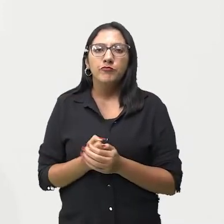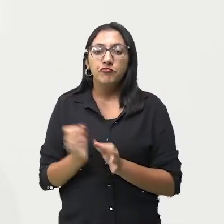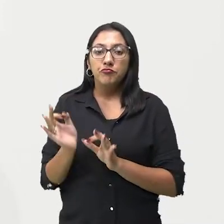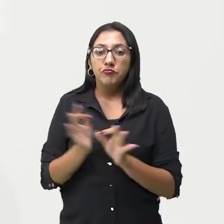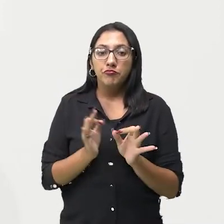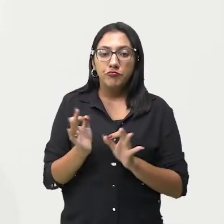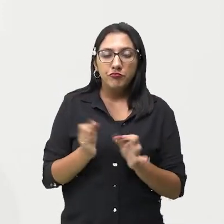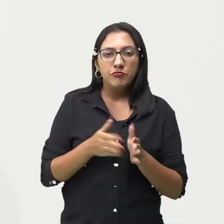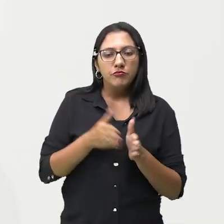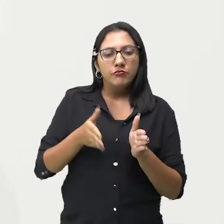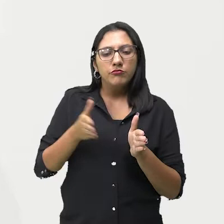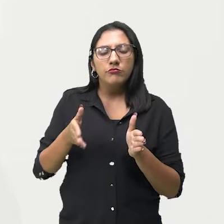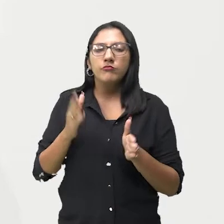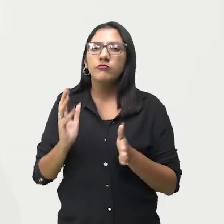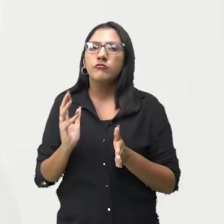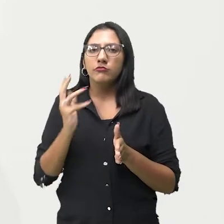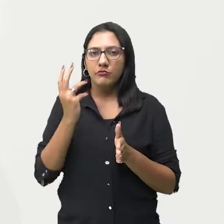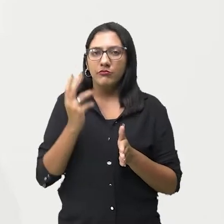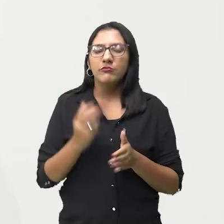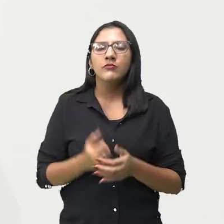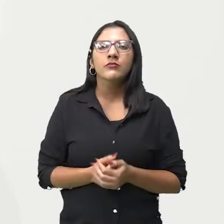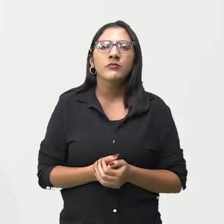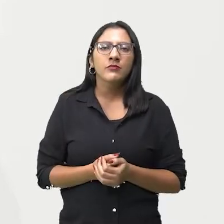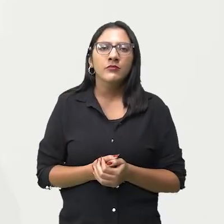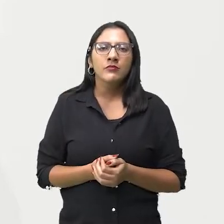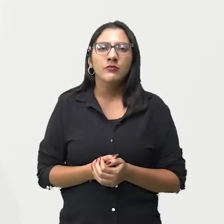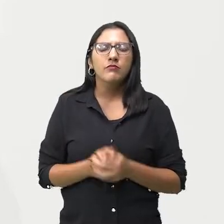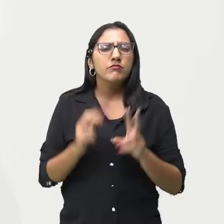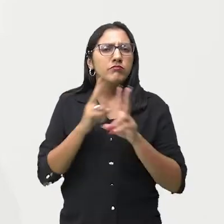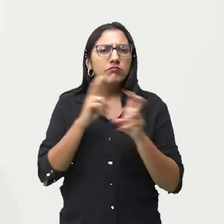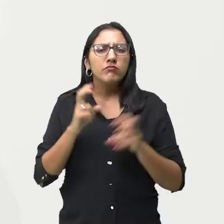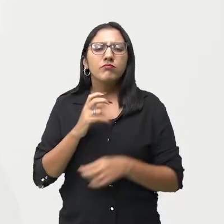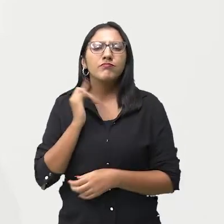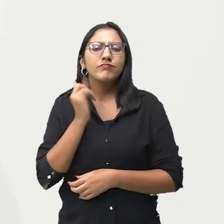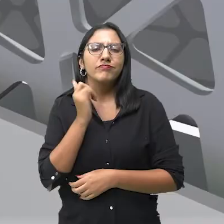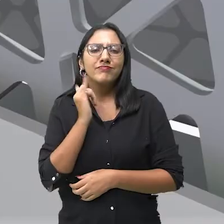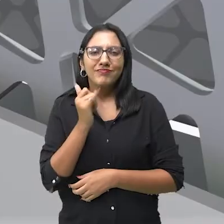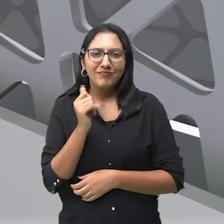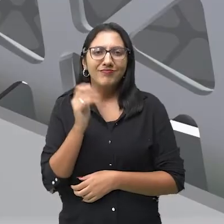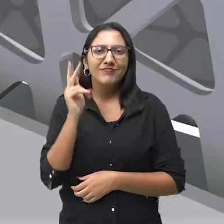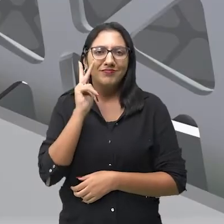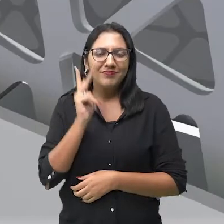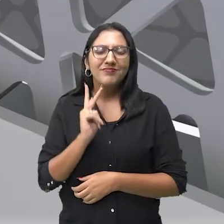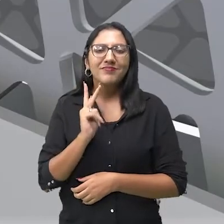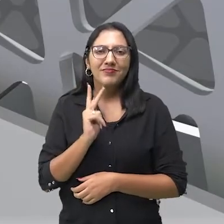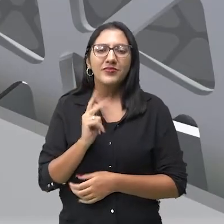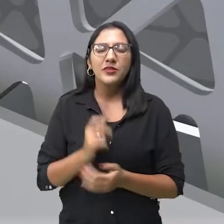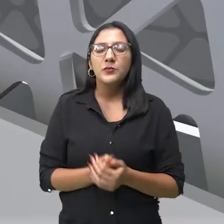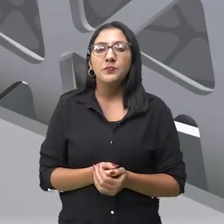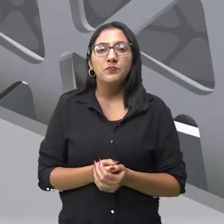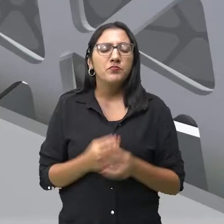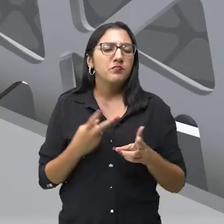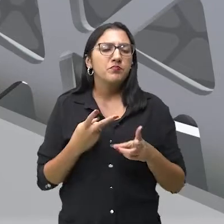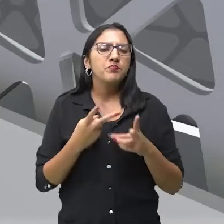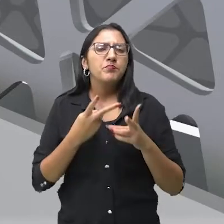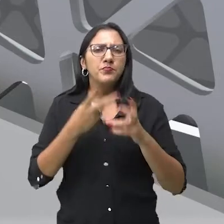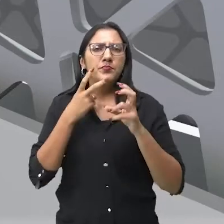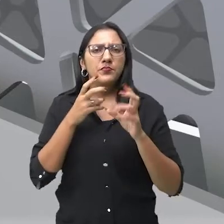dar sequência a esse andamento. No caso de um texto narrativo, é justamente a maneira como a gente